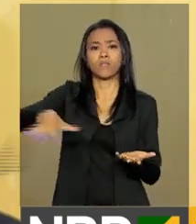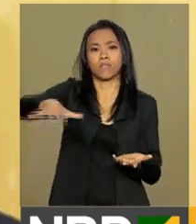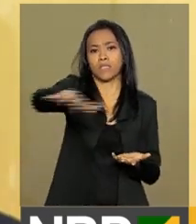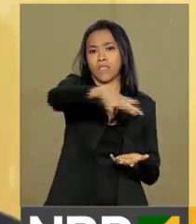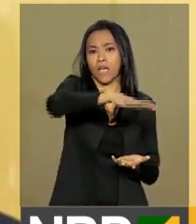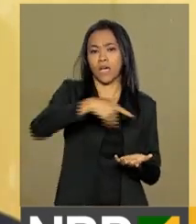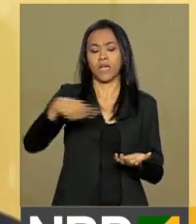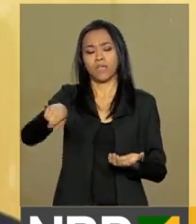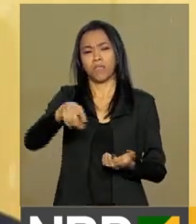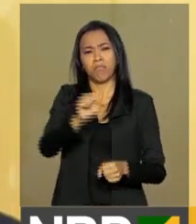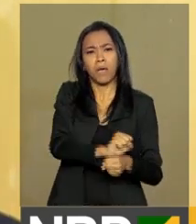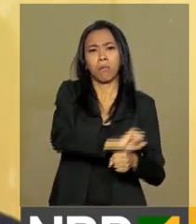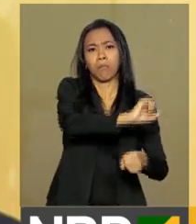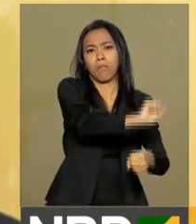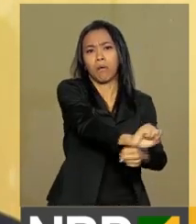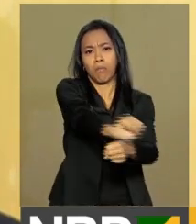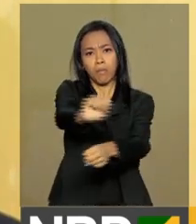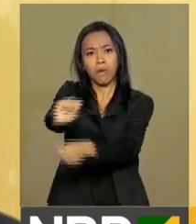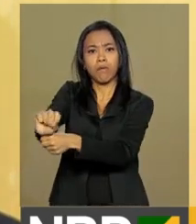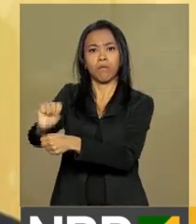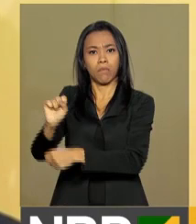agricultura, agronegócio,